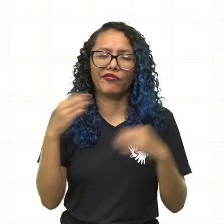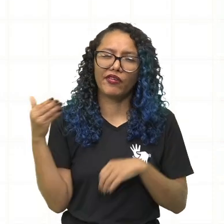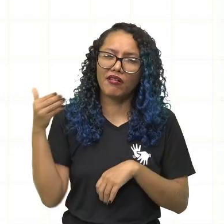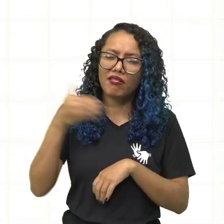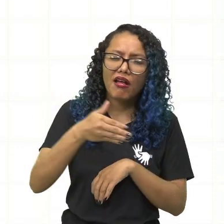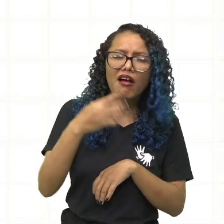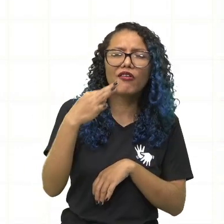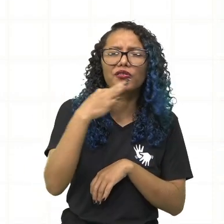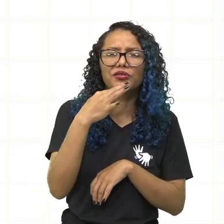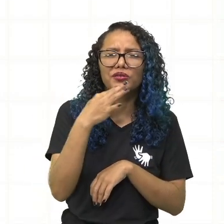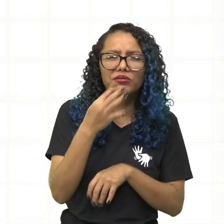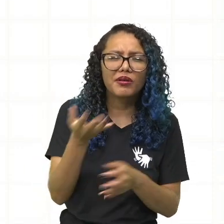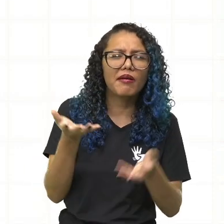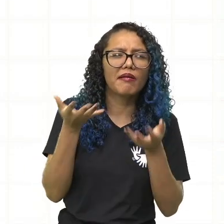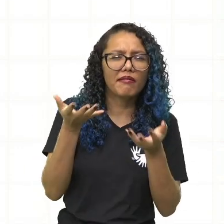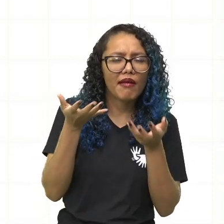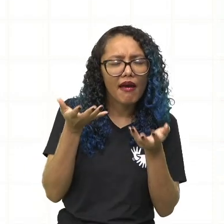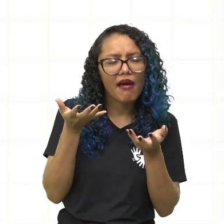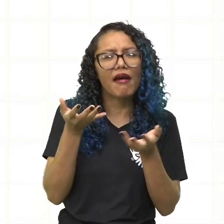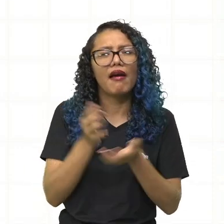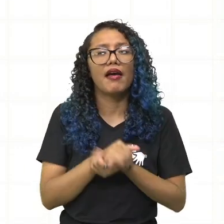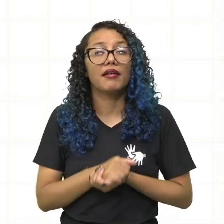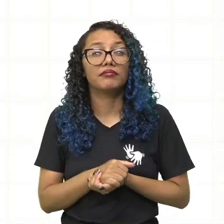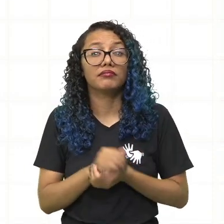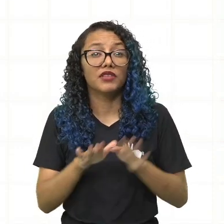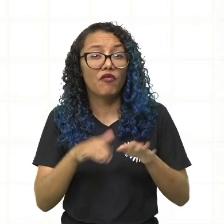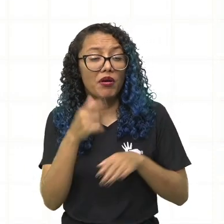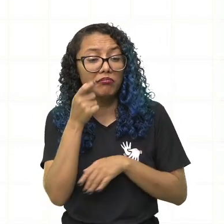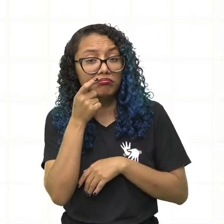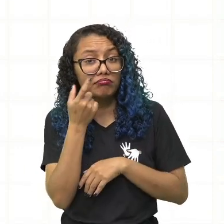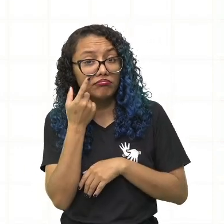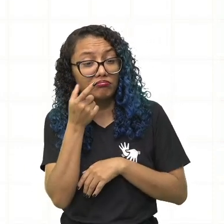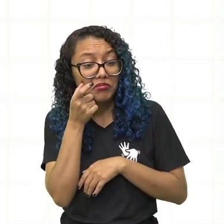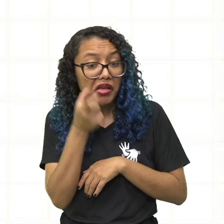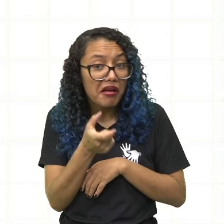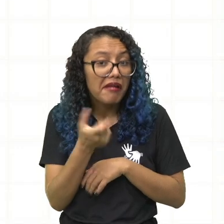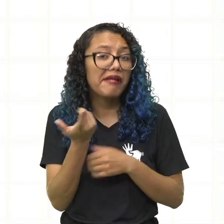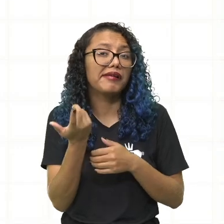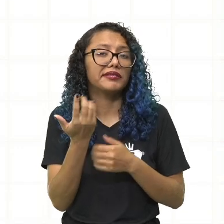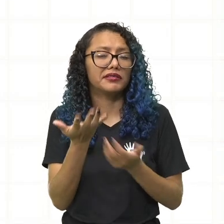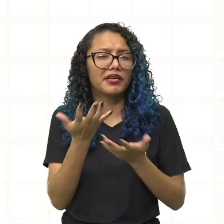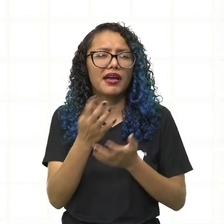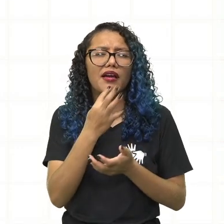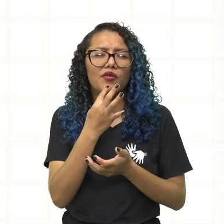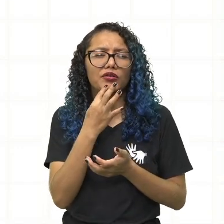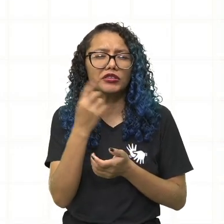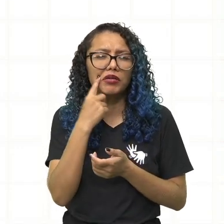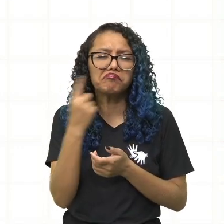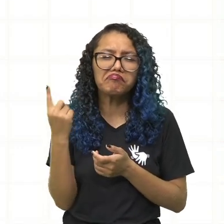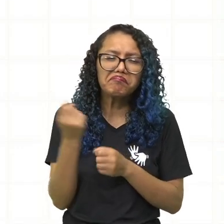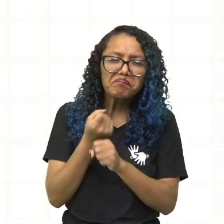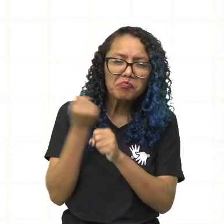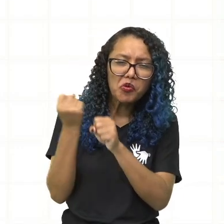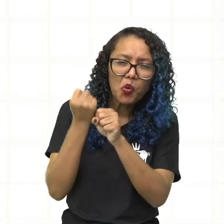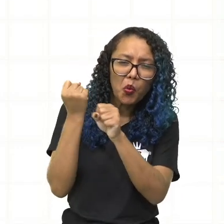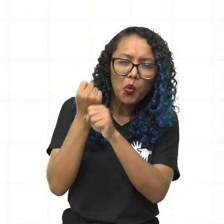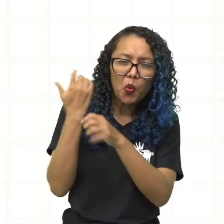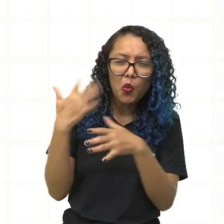indo, né, conhecer, enfim, acaba gerando aí um certo interesse das pessoas em conhecer essas grandes obras, né? Então